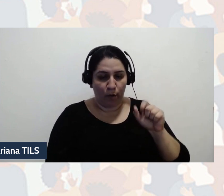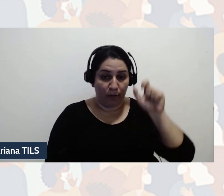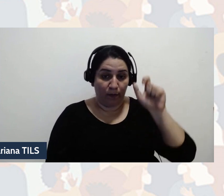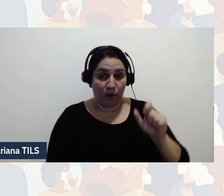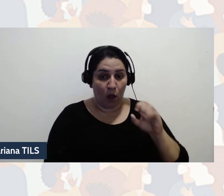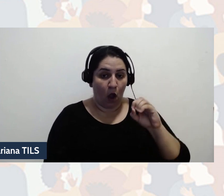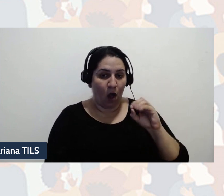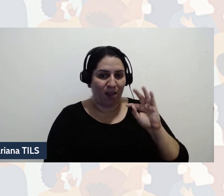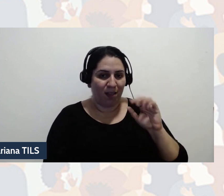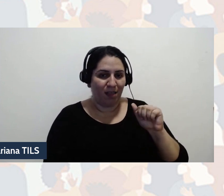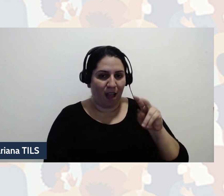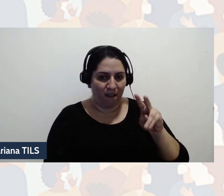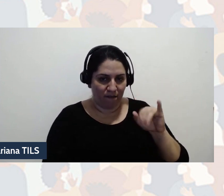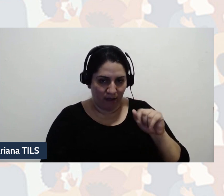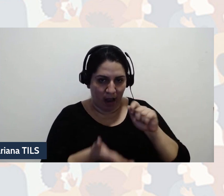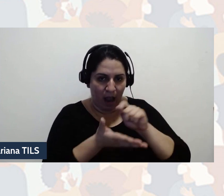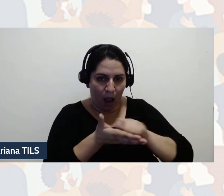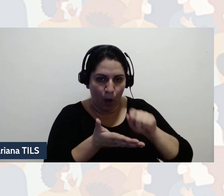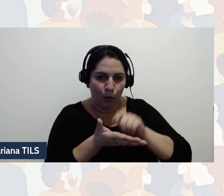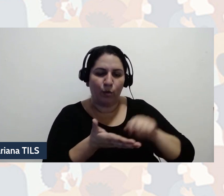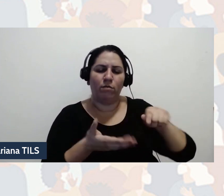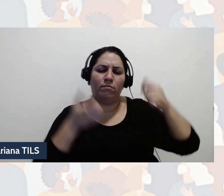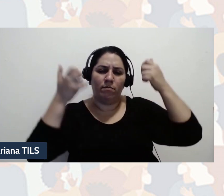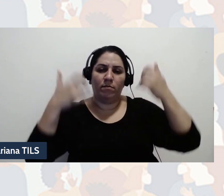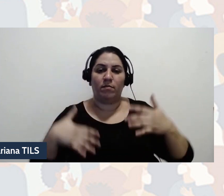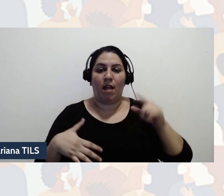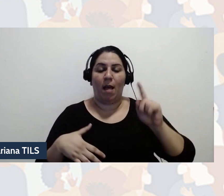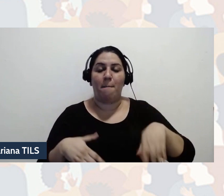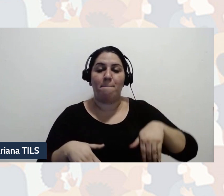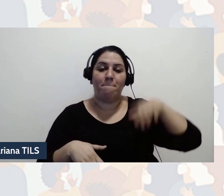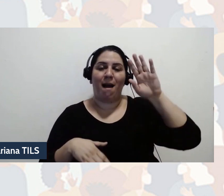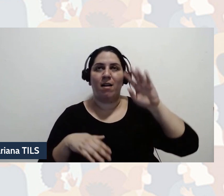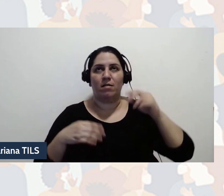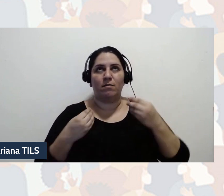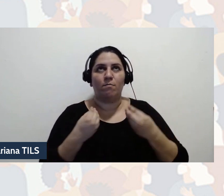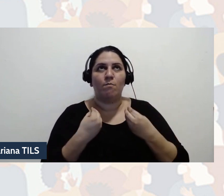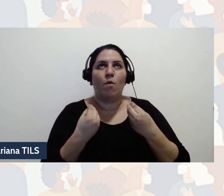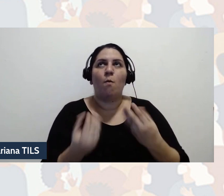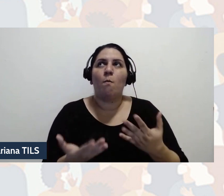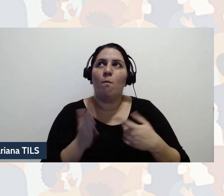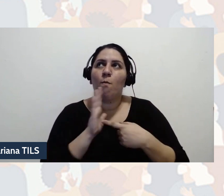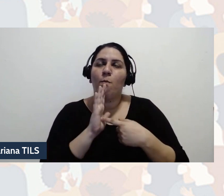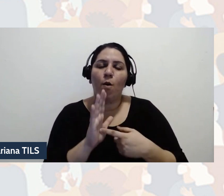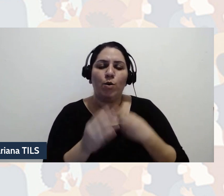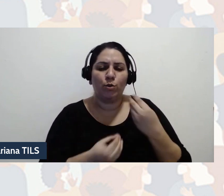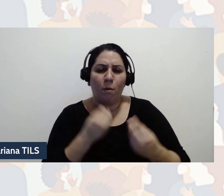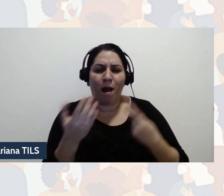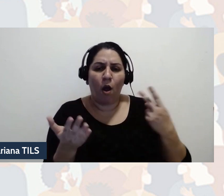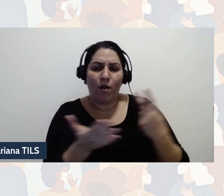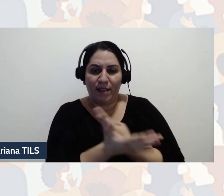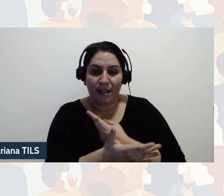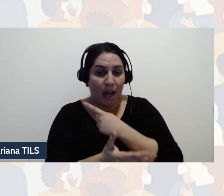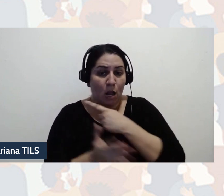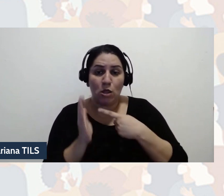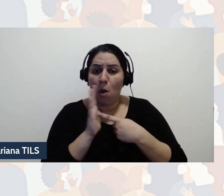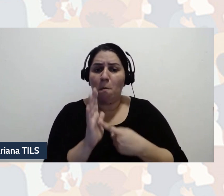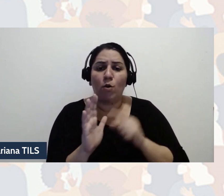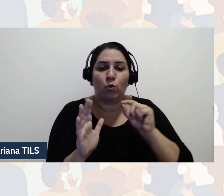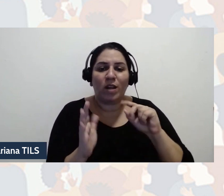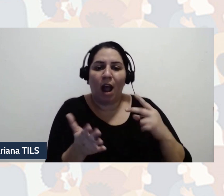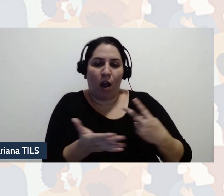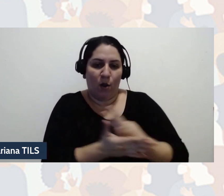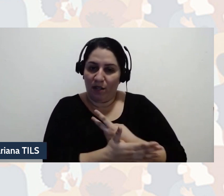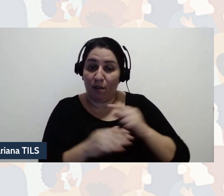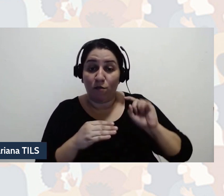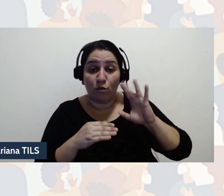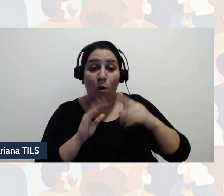cenário pós-apocalíptico que uma distopia, porque a gente não sabe muito bem o que aconteceu, se foi uma epidemia, uma